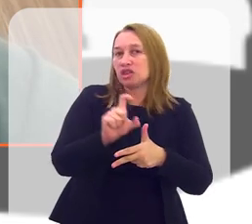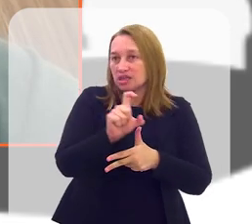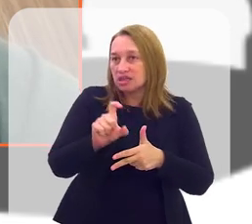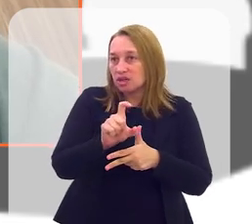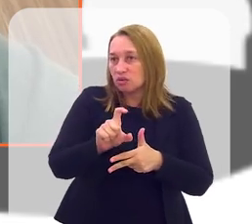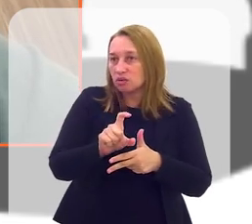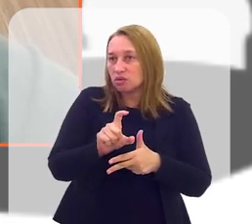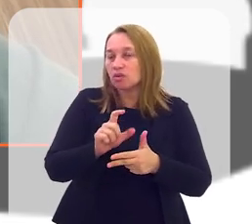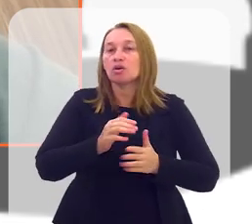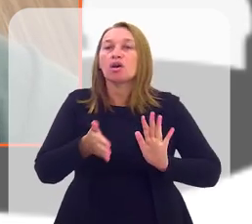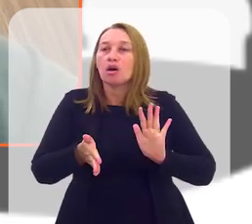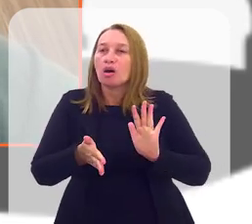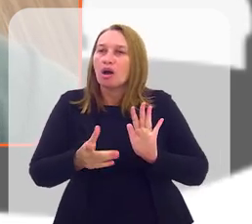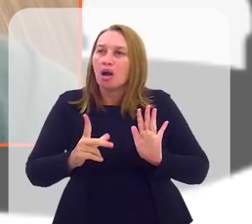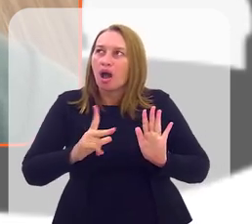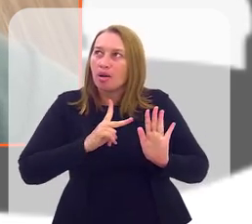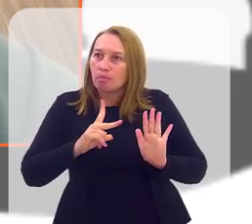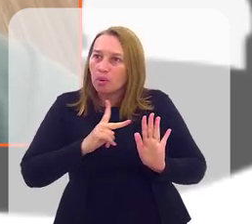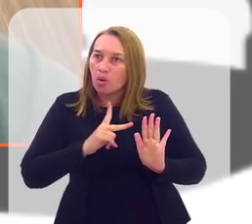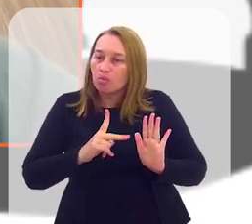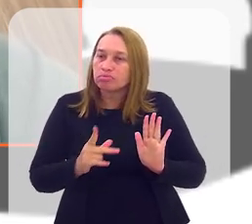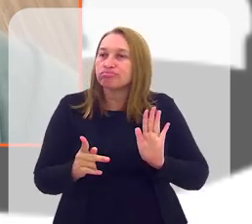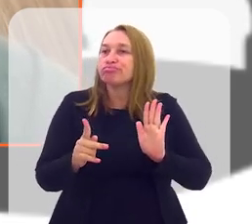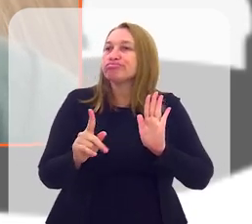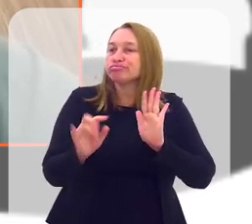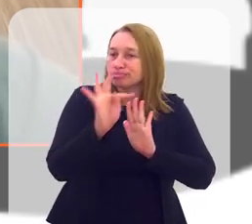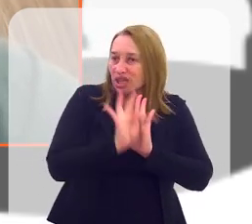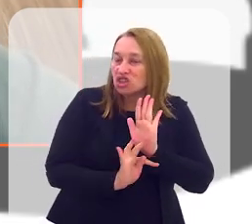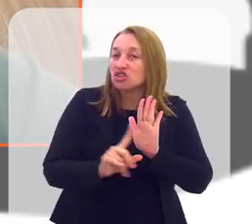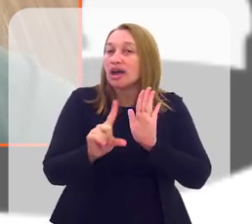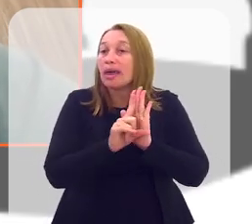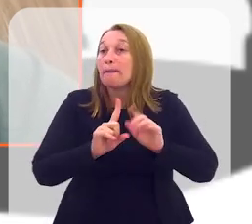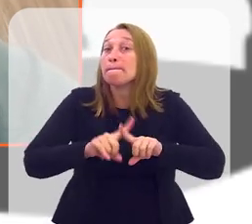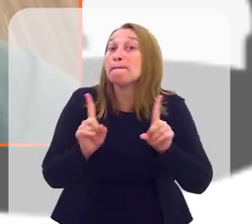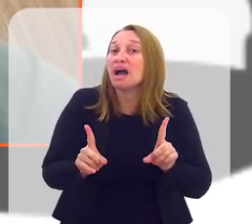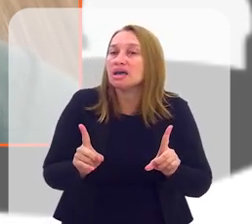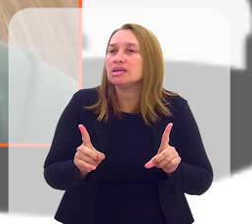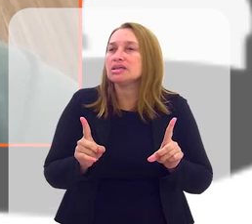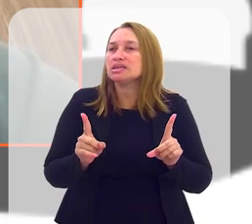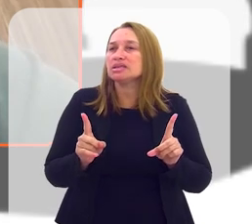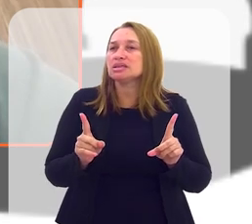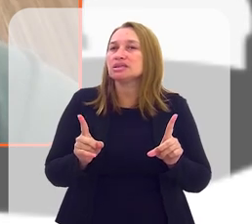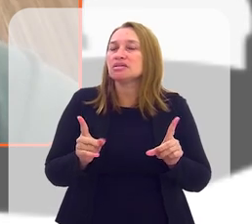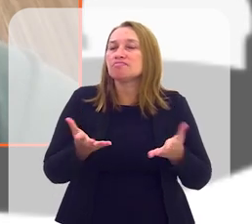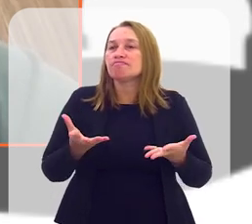executivo, conforme a própria previsão do texto da lei, mas